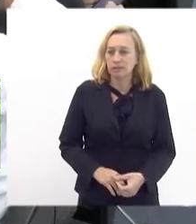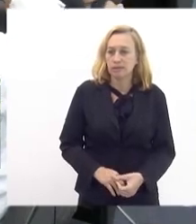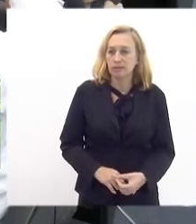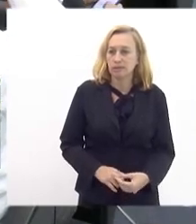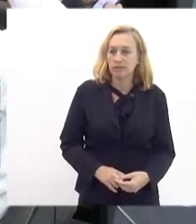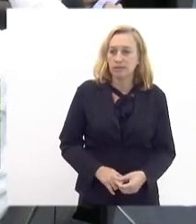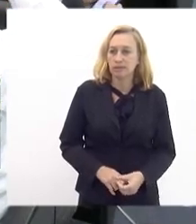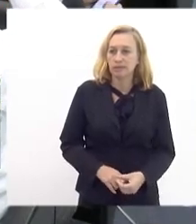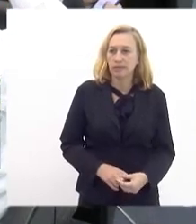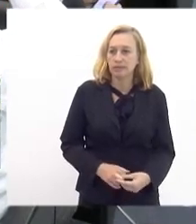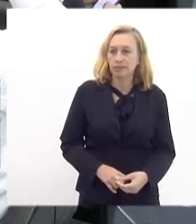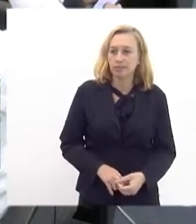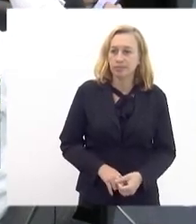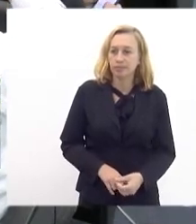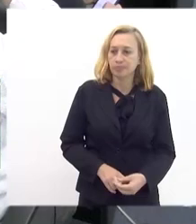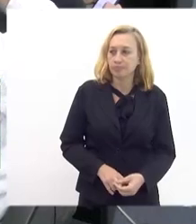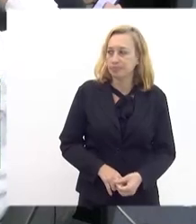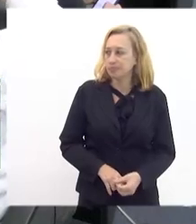G1